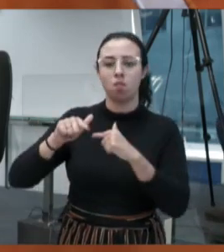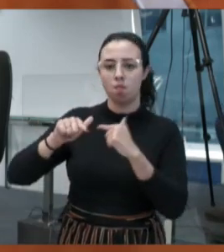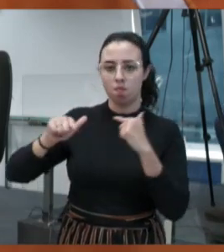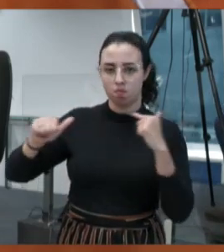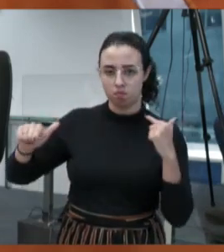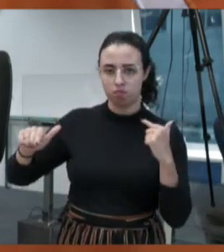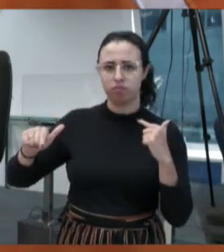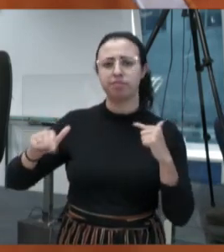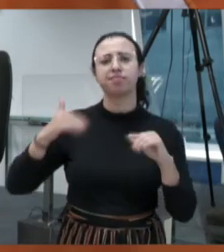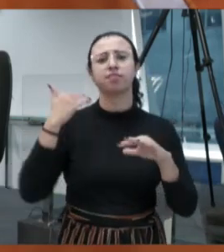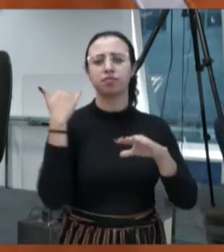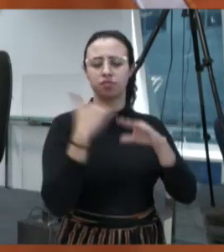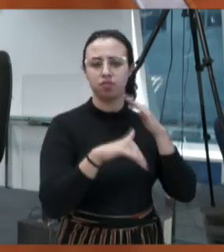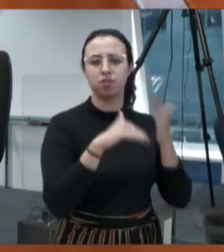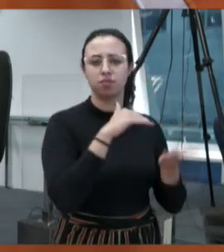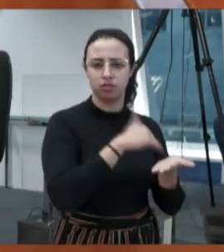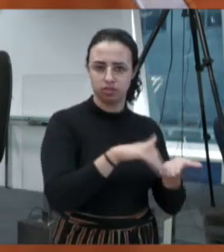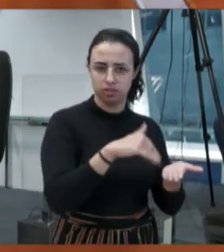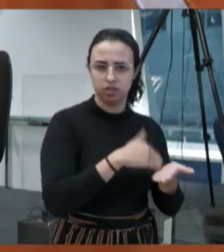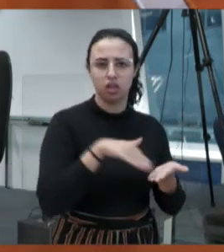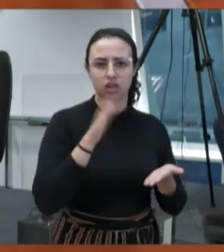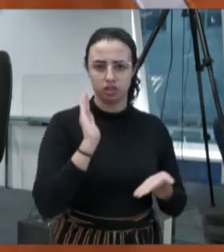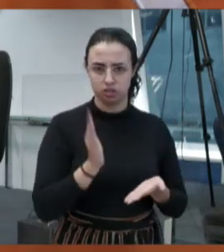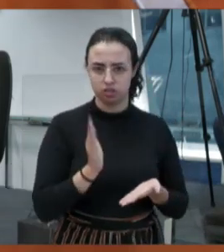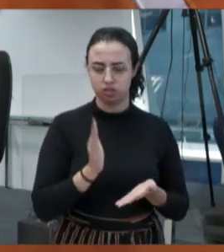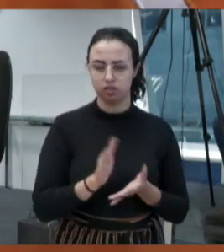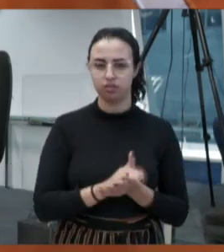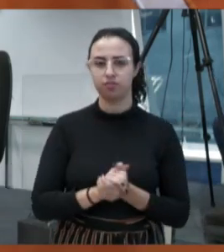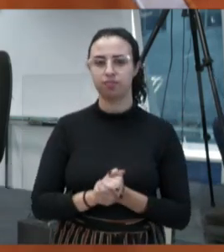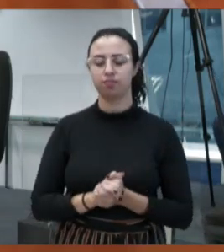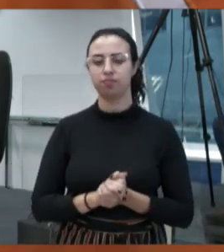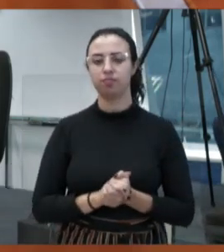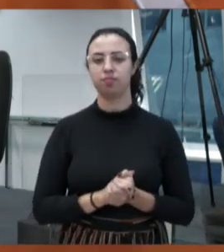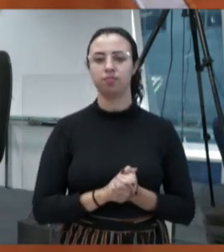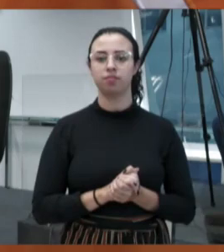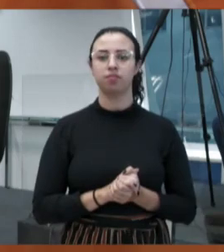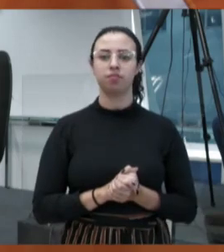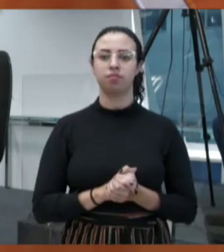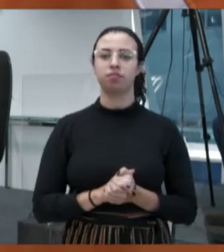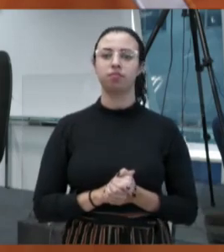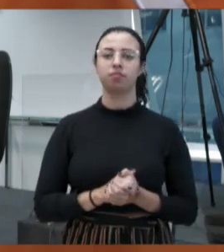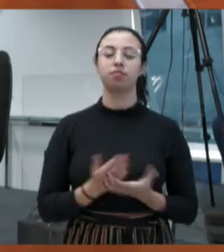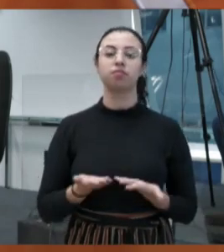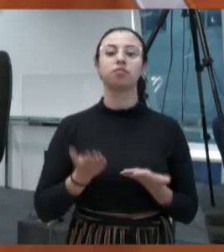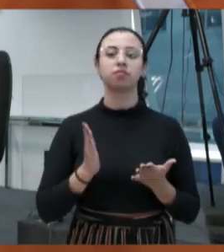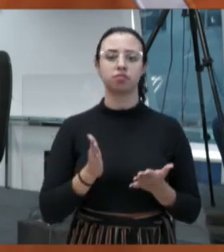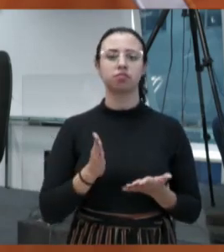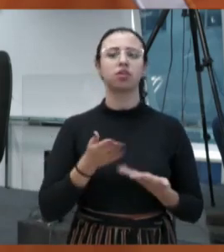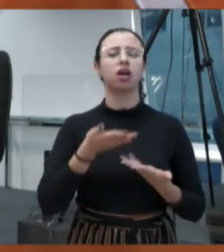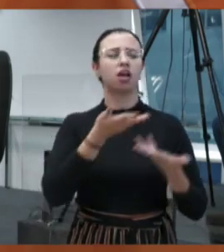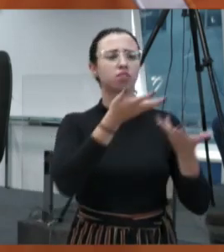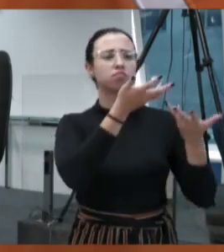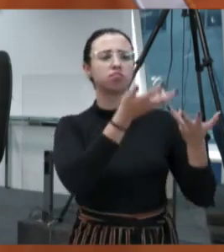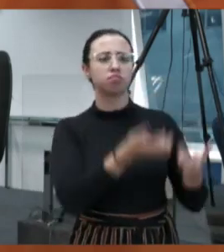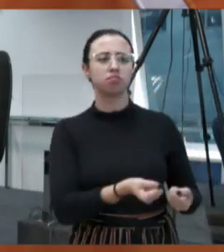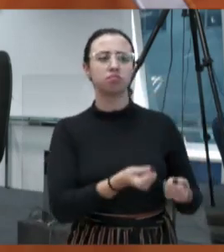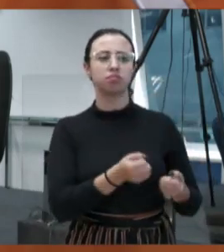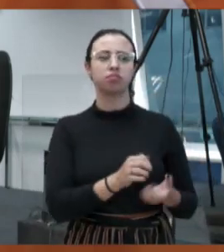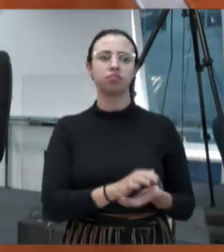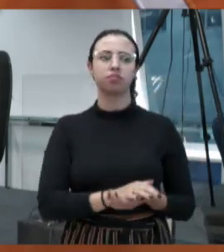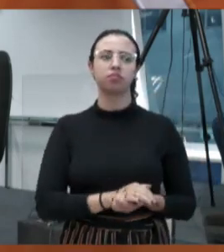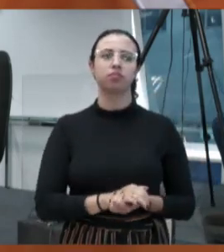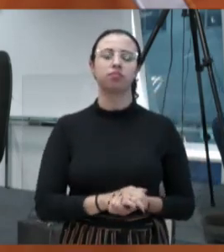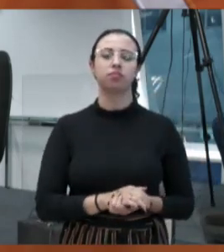do Gustavo. E o senhor Edson, né, o Edinho, já está ali, colocou prontamente para nos atender